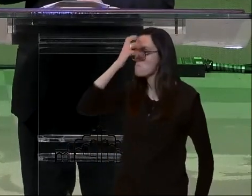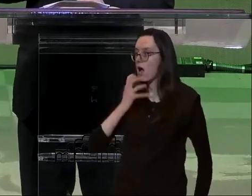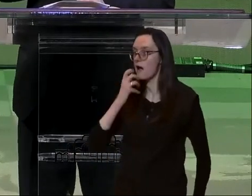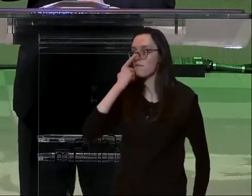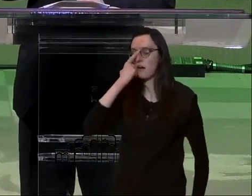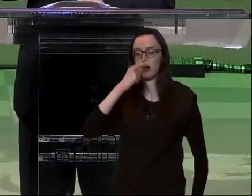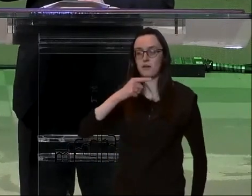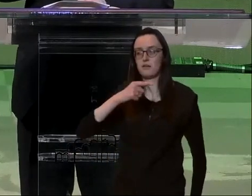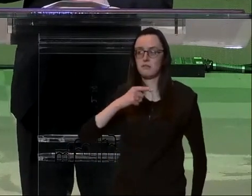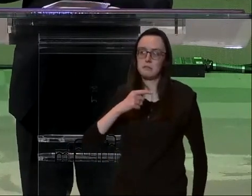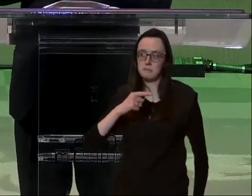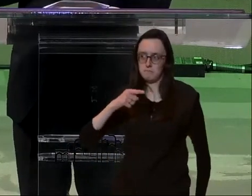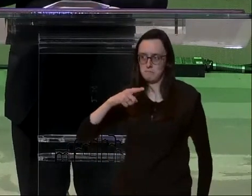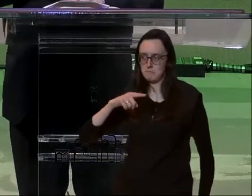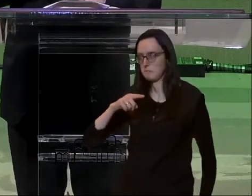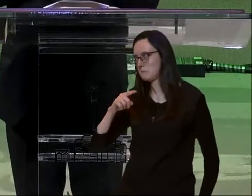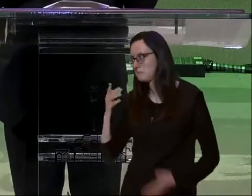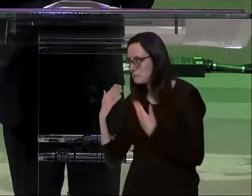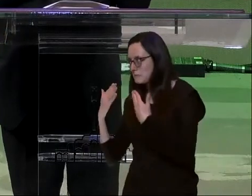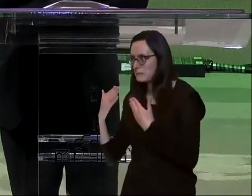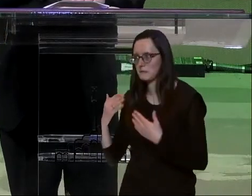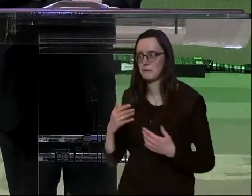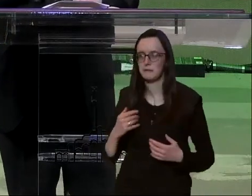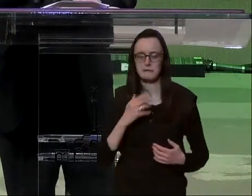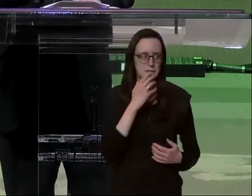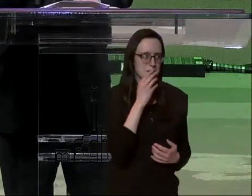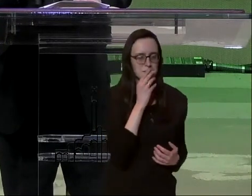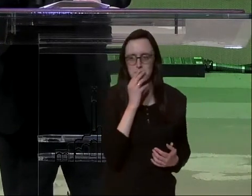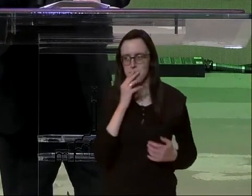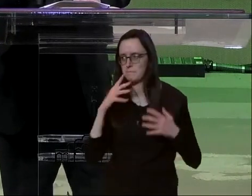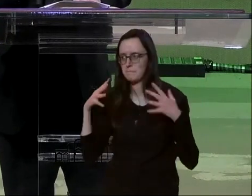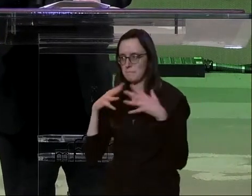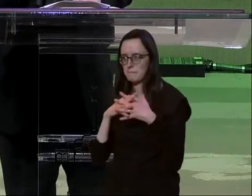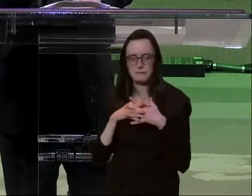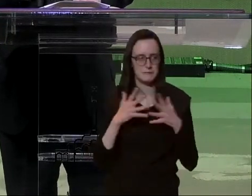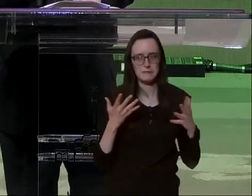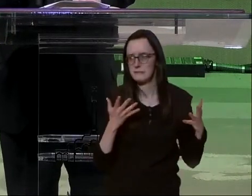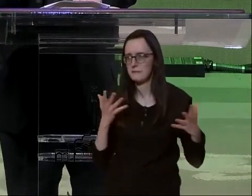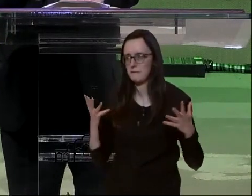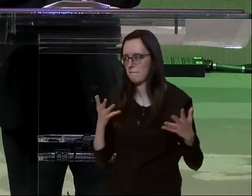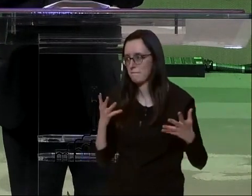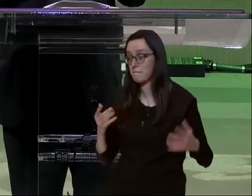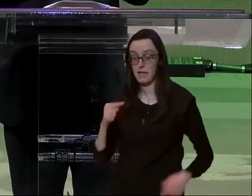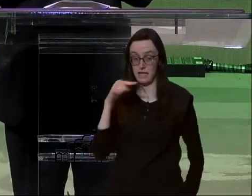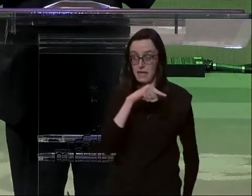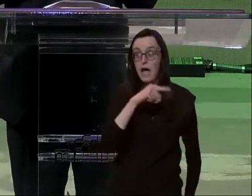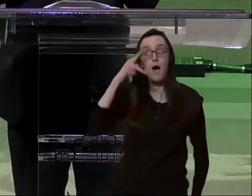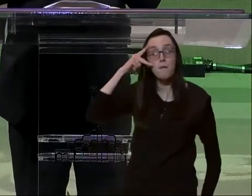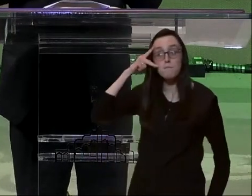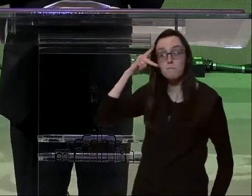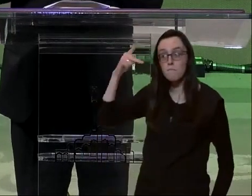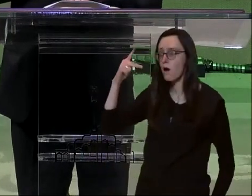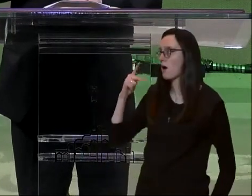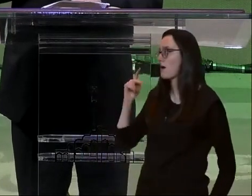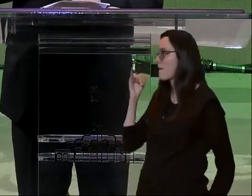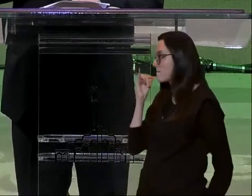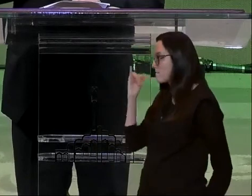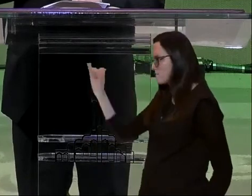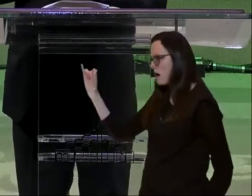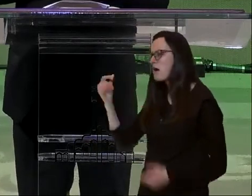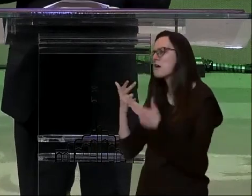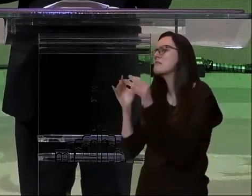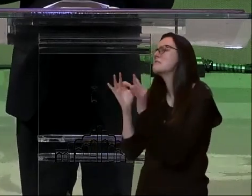seus oficiais e lhe disseram: meu pai, se te houvesse dito o profeta alguma coisa